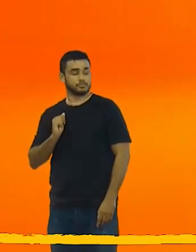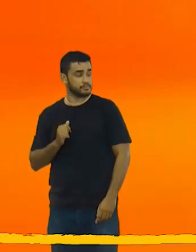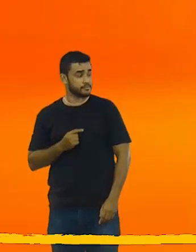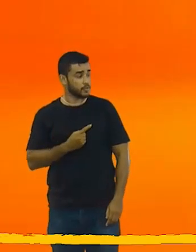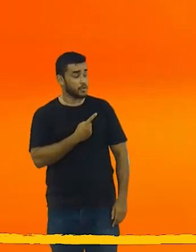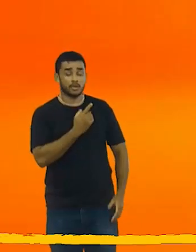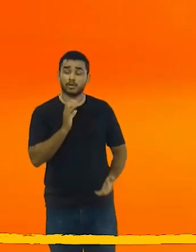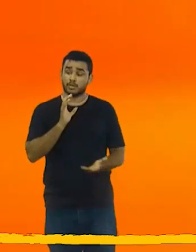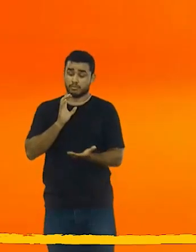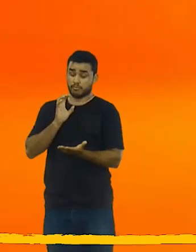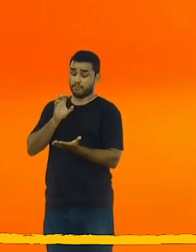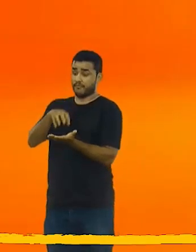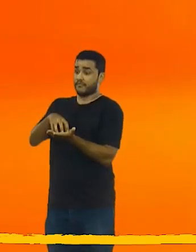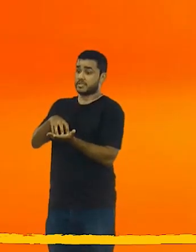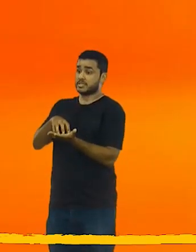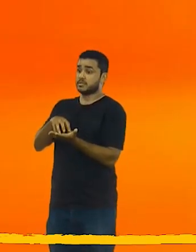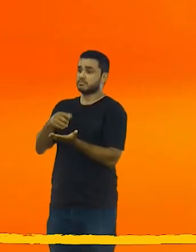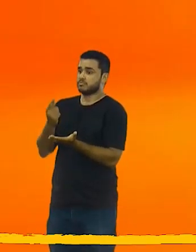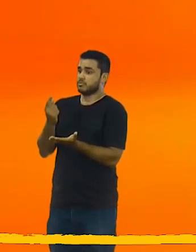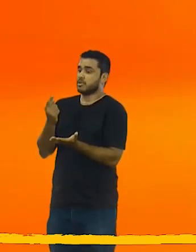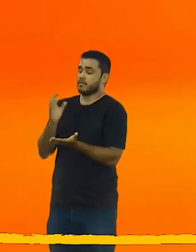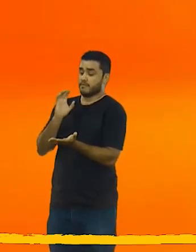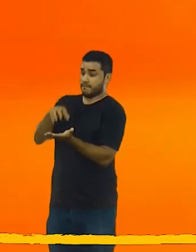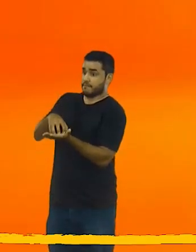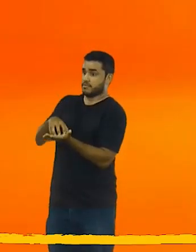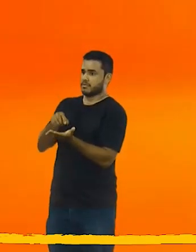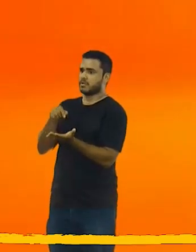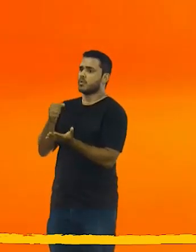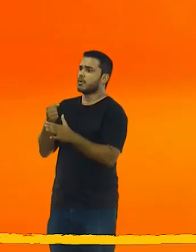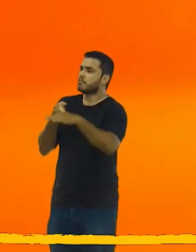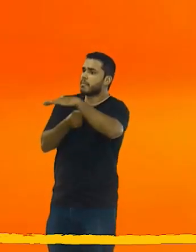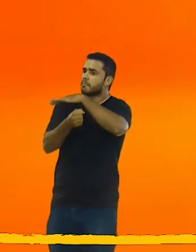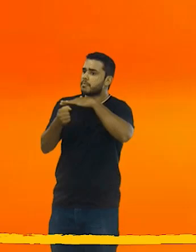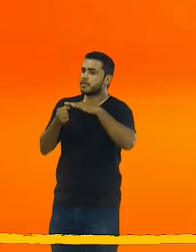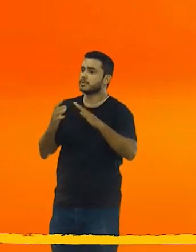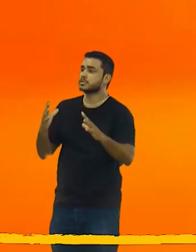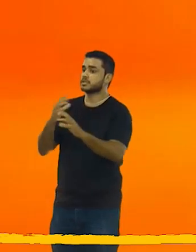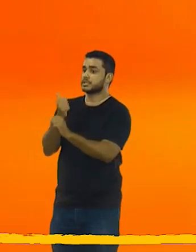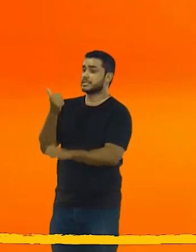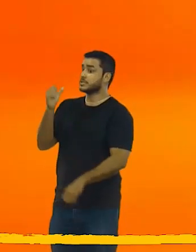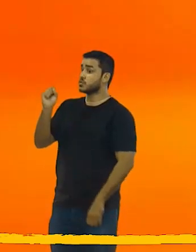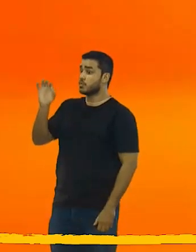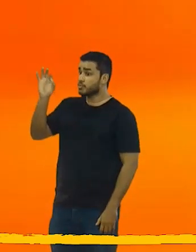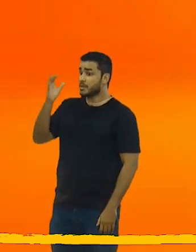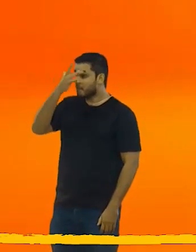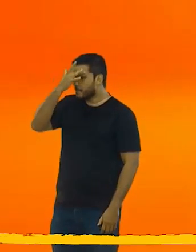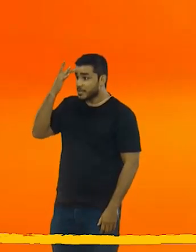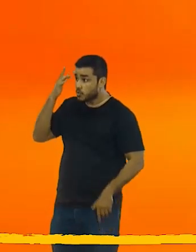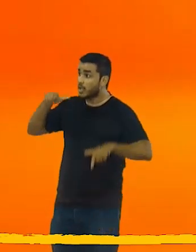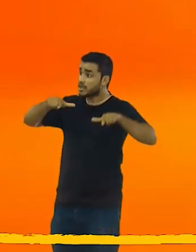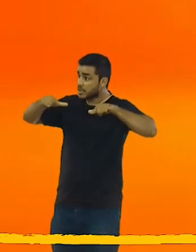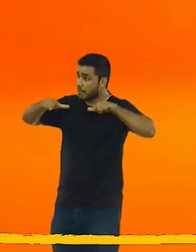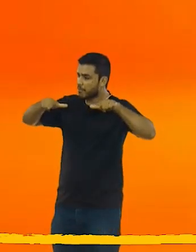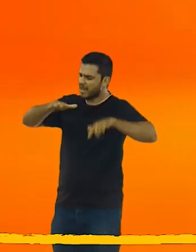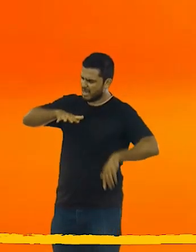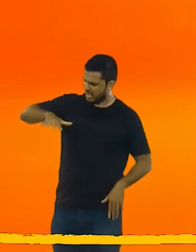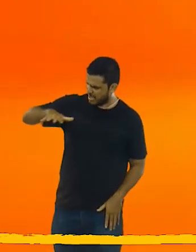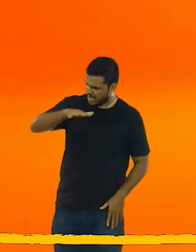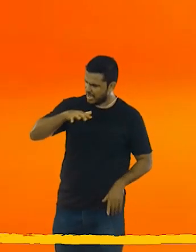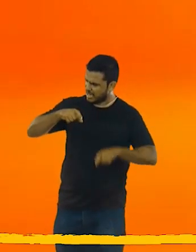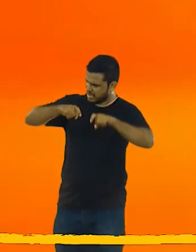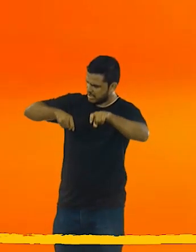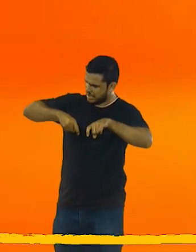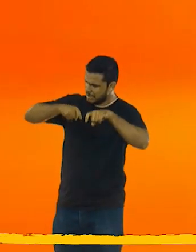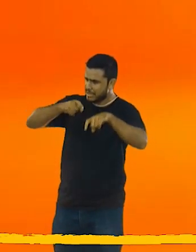18,7%. Agora, quando a gente fala de agronegócio, 25% de todo o setor, 1/4 de tudo que o Brasil gera